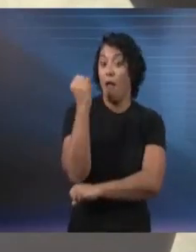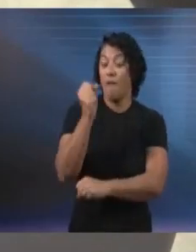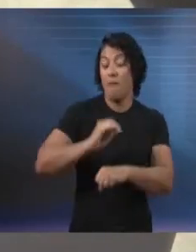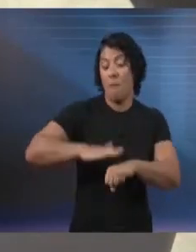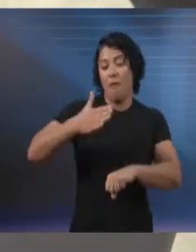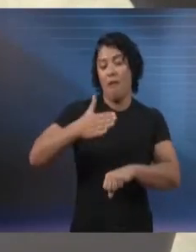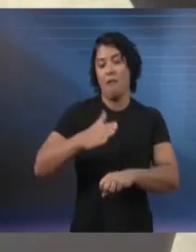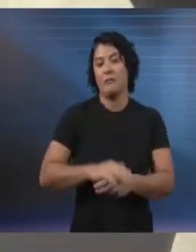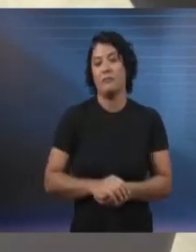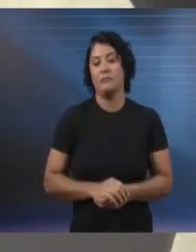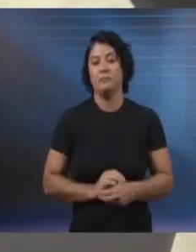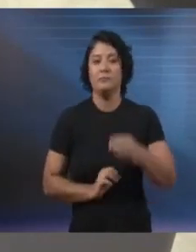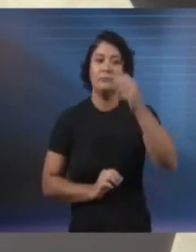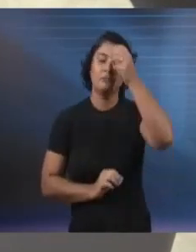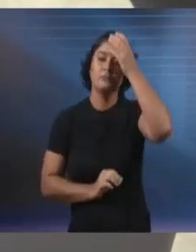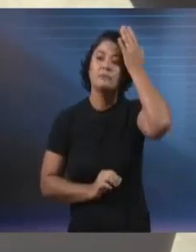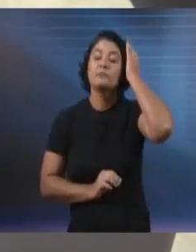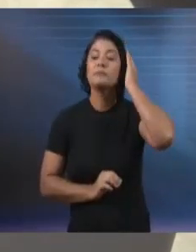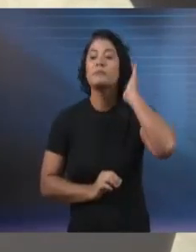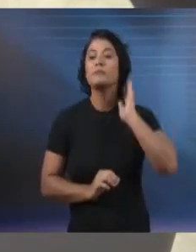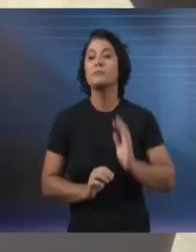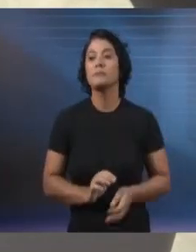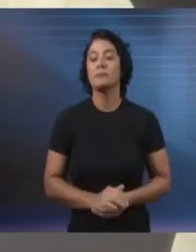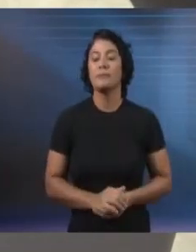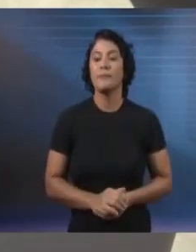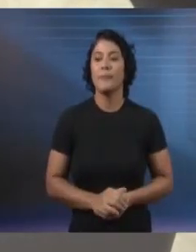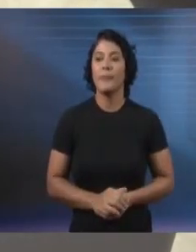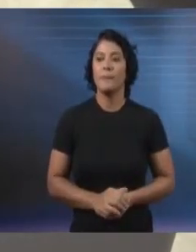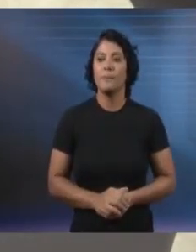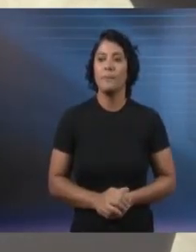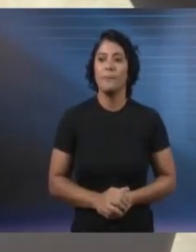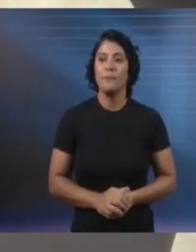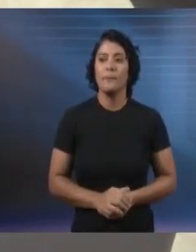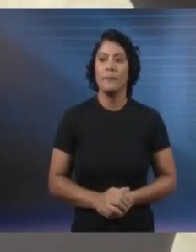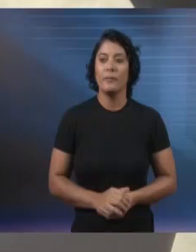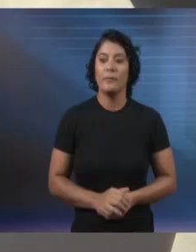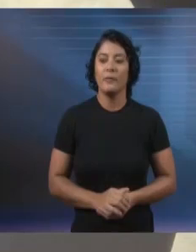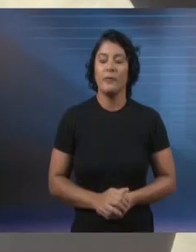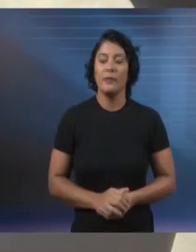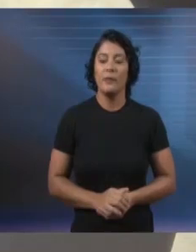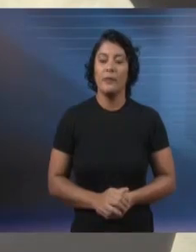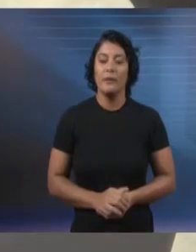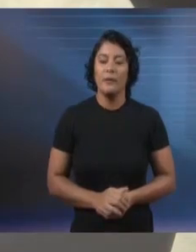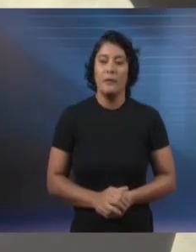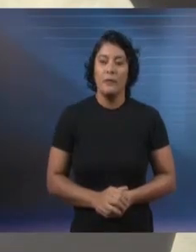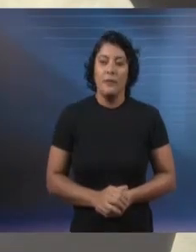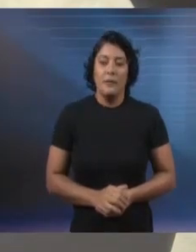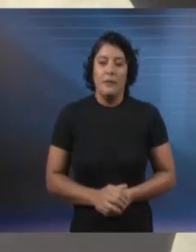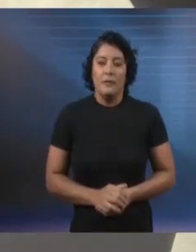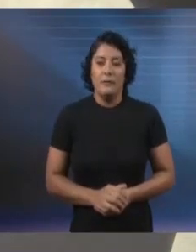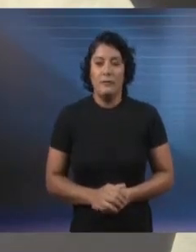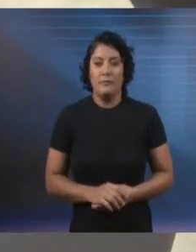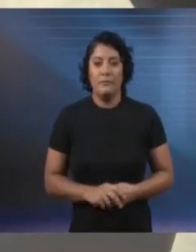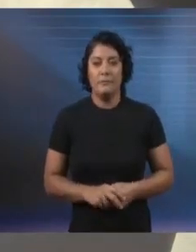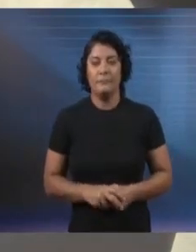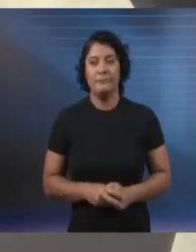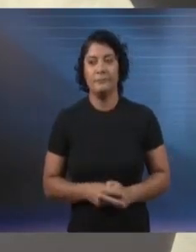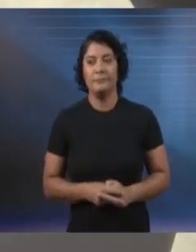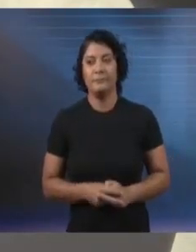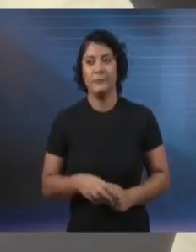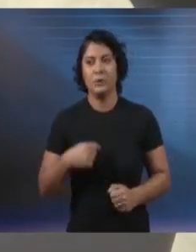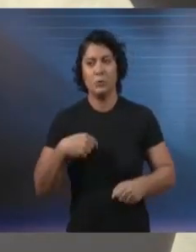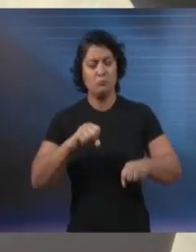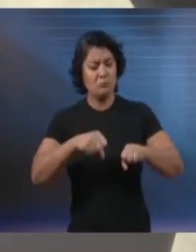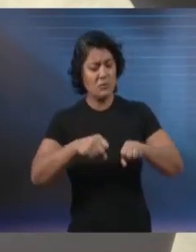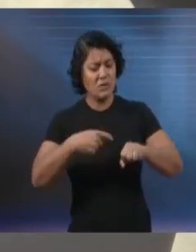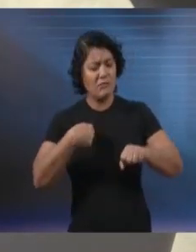da nossa vida urbana no Rio Grande do Norte. Eu sou motociclista e sei,